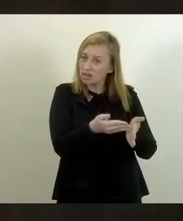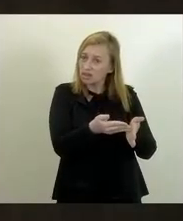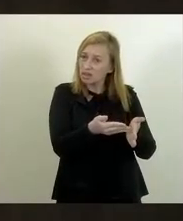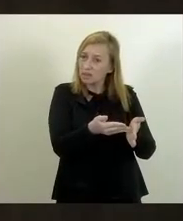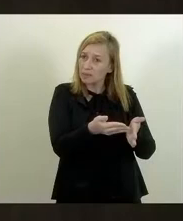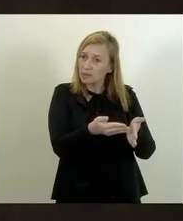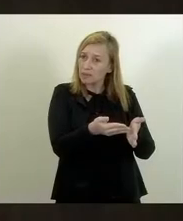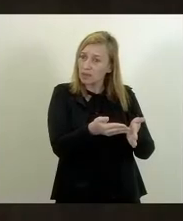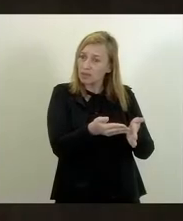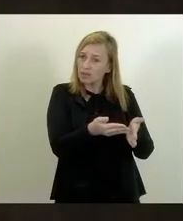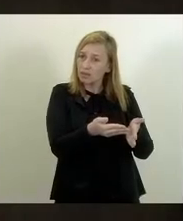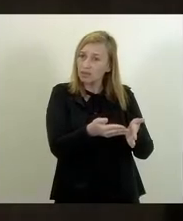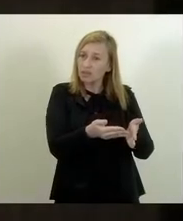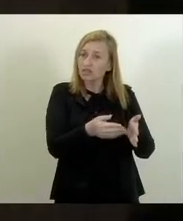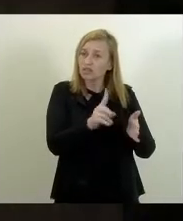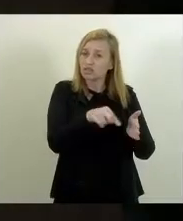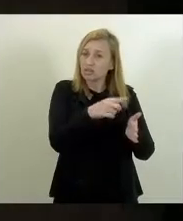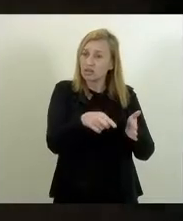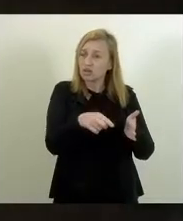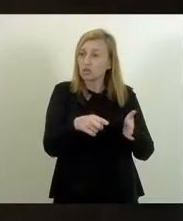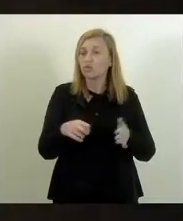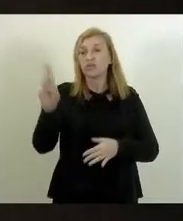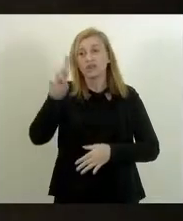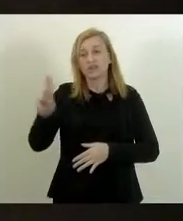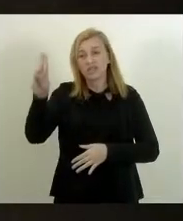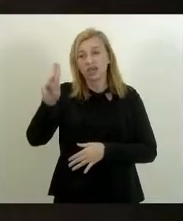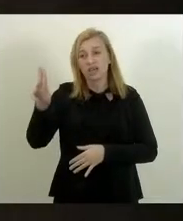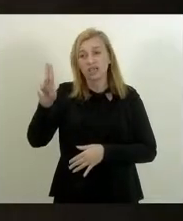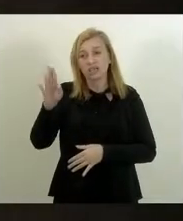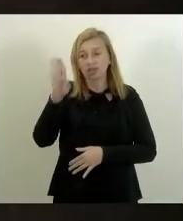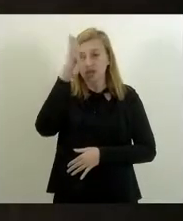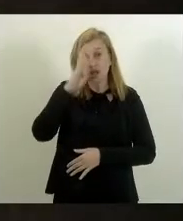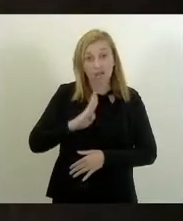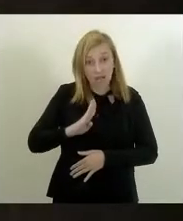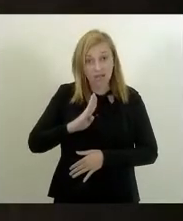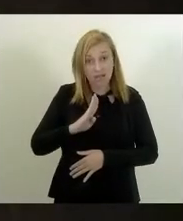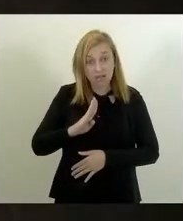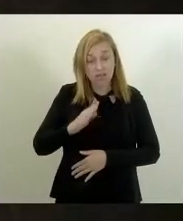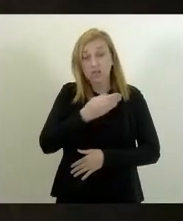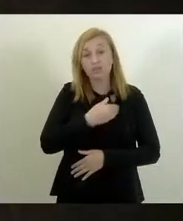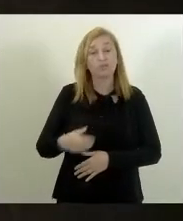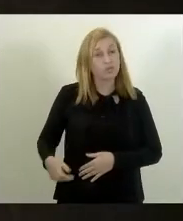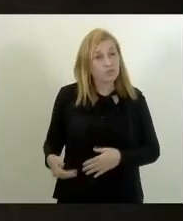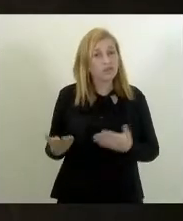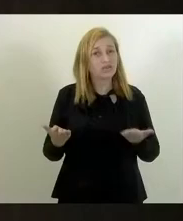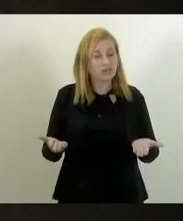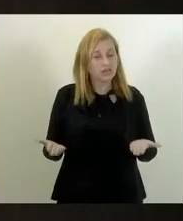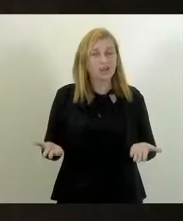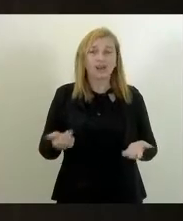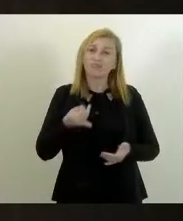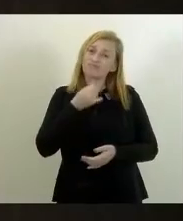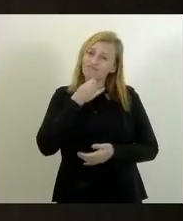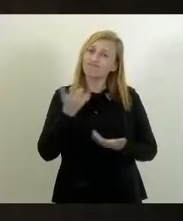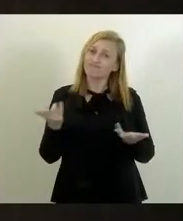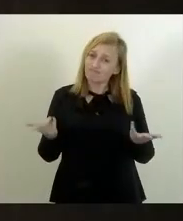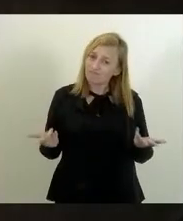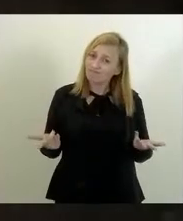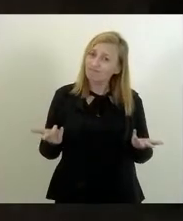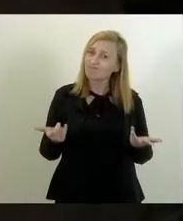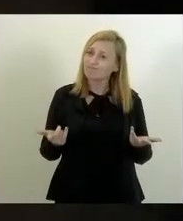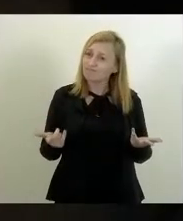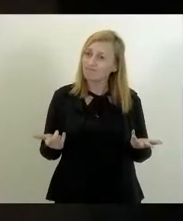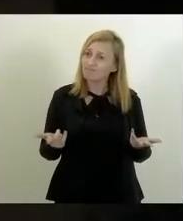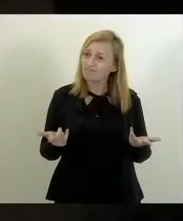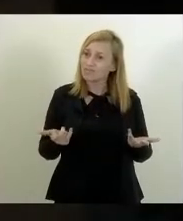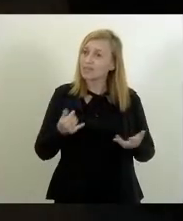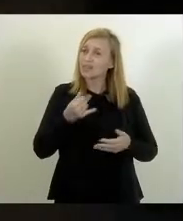para extinguir uma universidade pública, gratuita, de qualidade acadêmica, socialmente referenciada, portanto, é espantoso, é indignante,